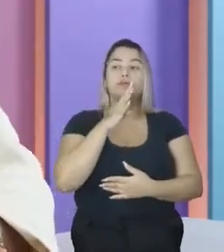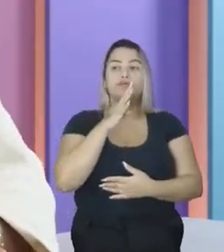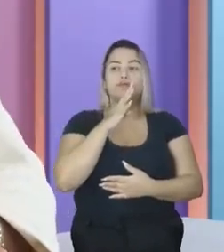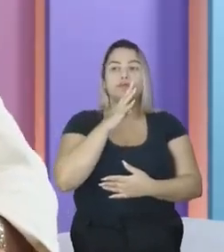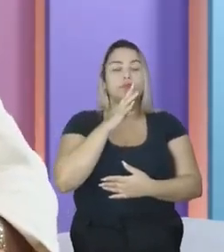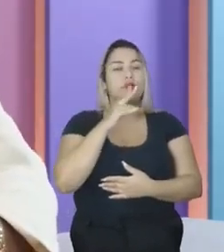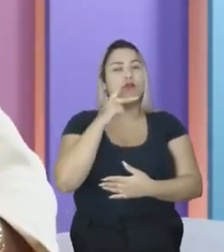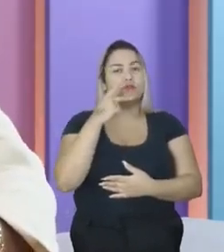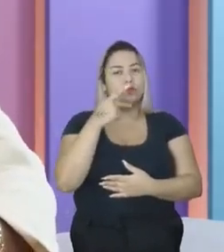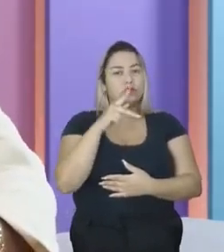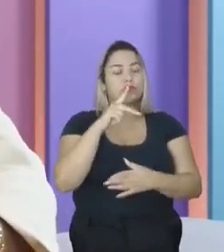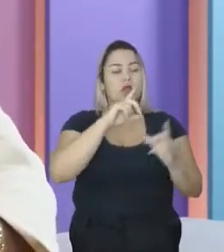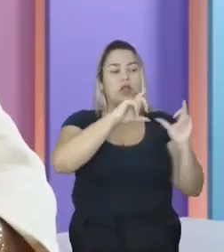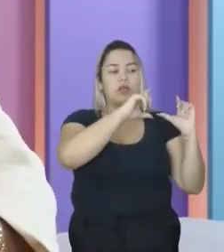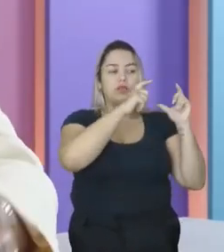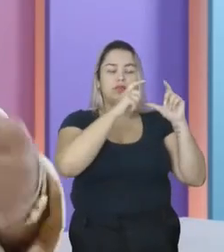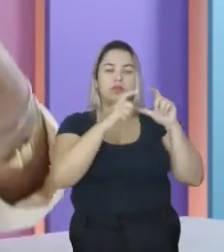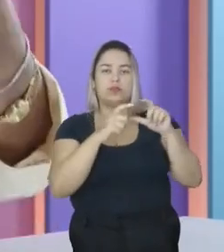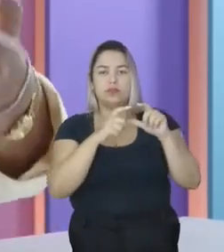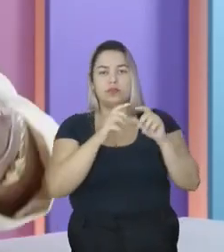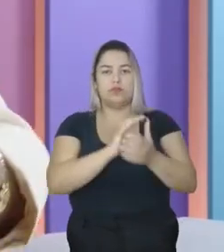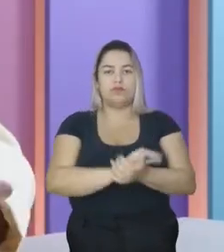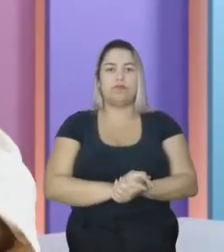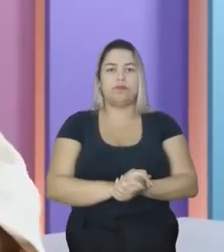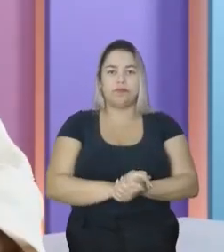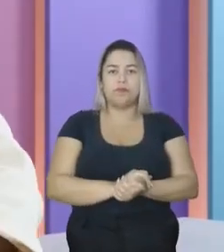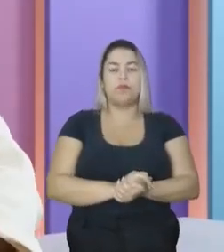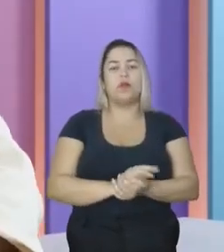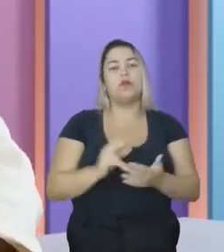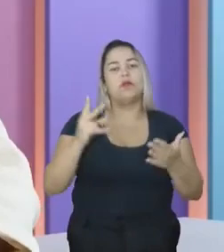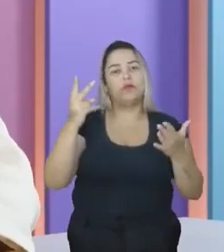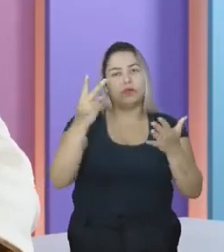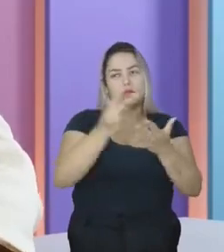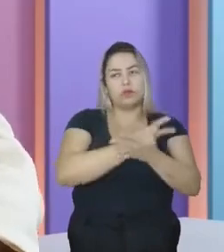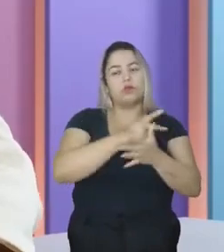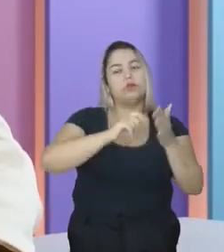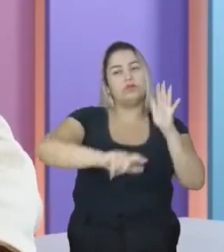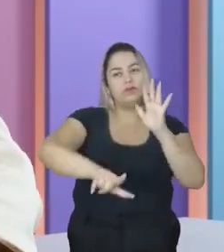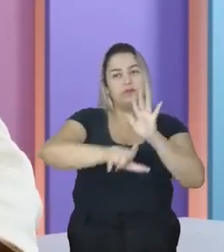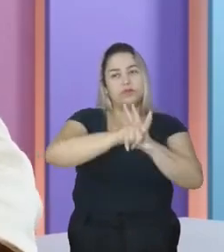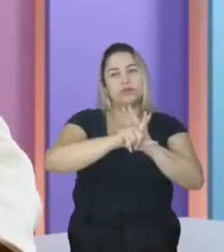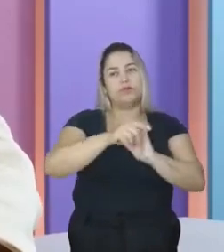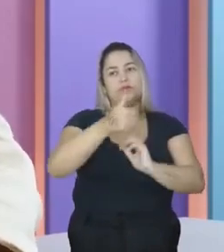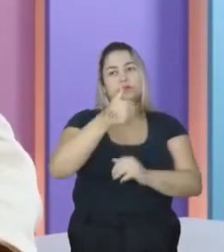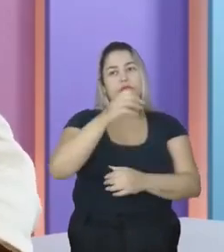sua ancestralidade, né? E dali surge a Lei